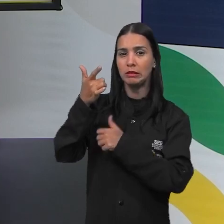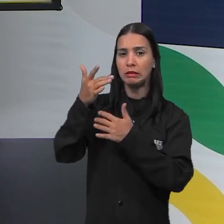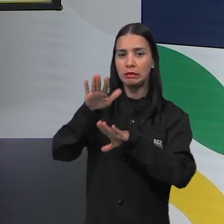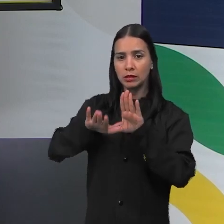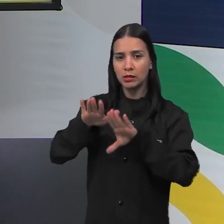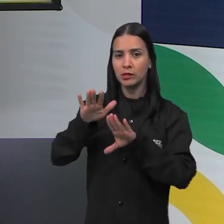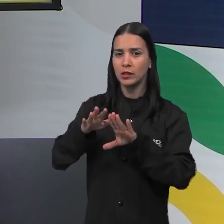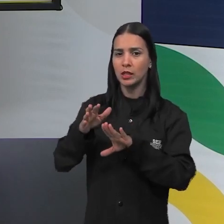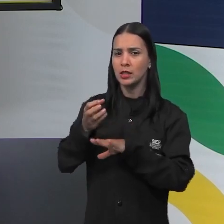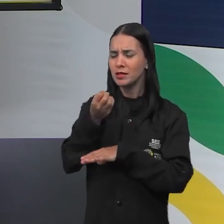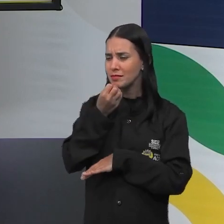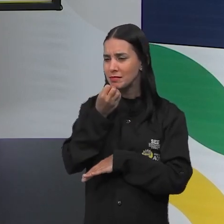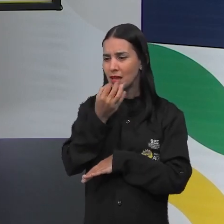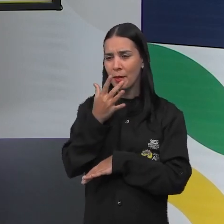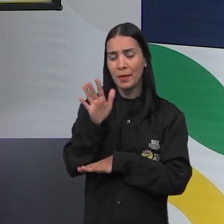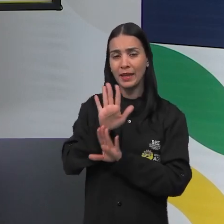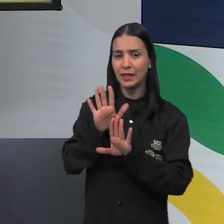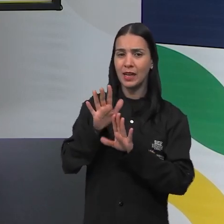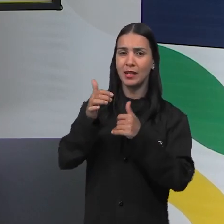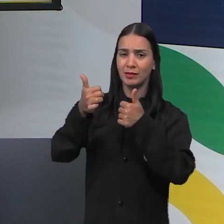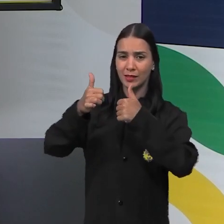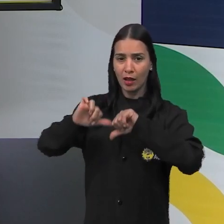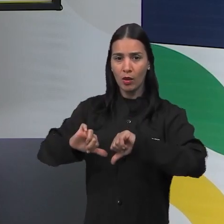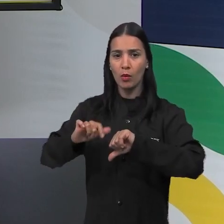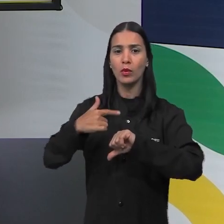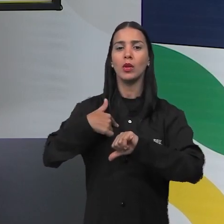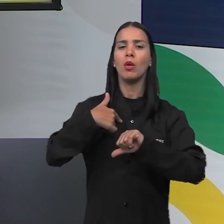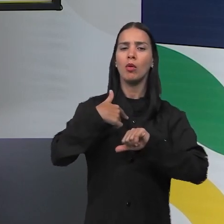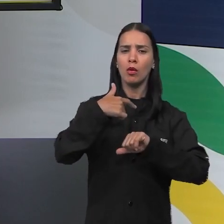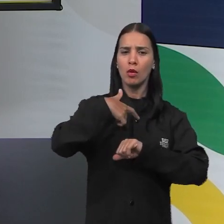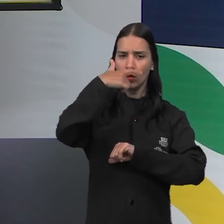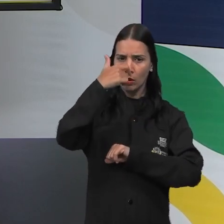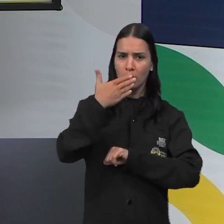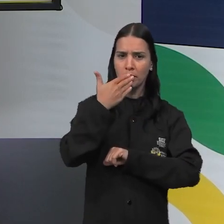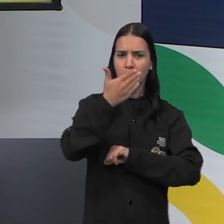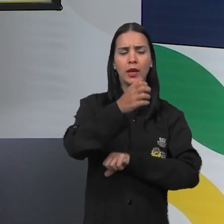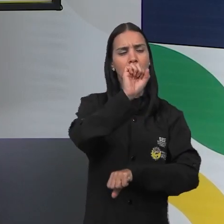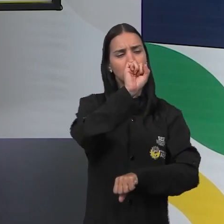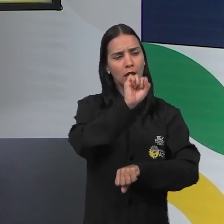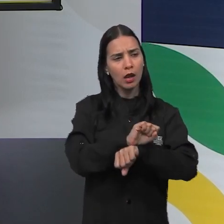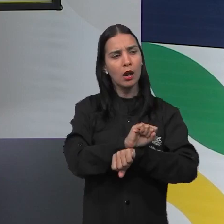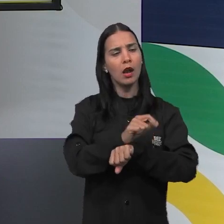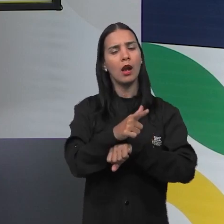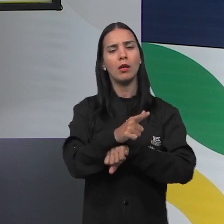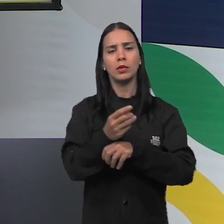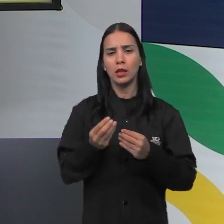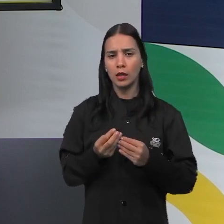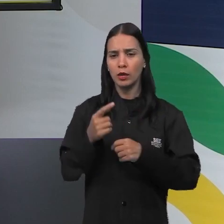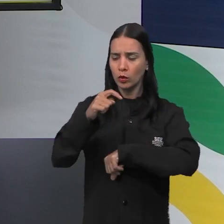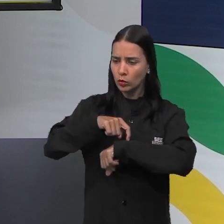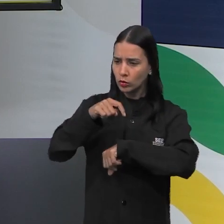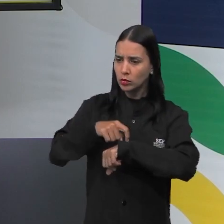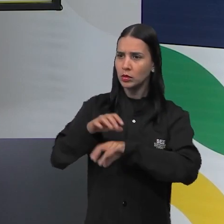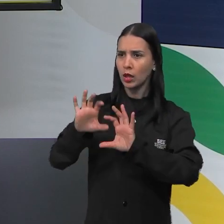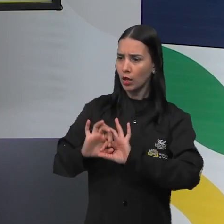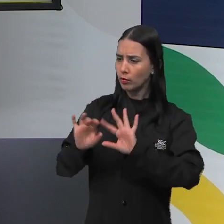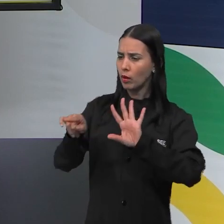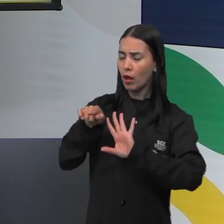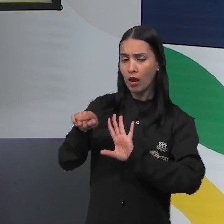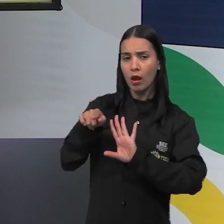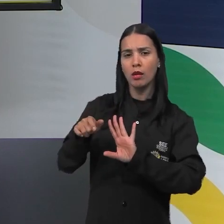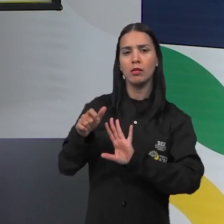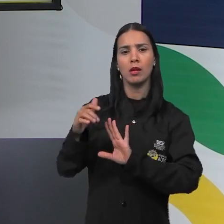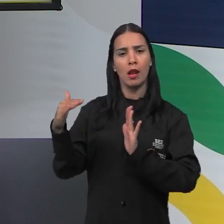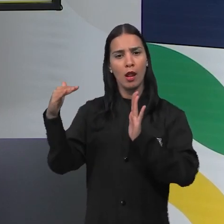mas tô nem aí, vamos deixar a bola rolar o tempo. Não, pode pausar, a gente vai dar um tempo para você se recuperar. É compreender o outro, as